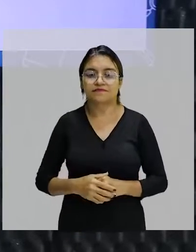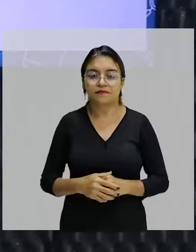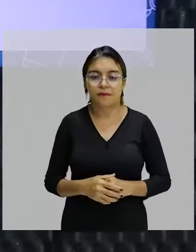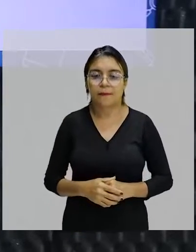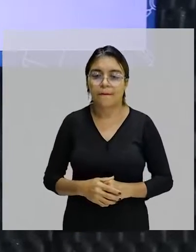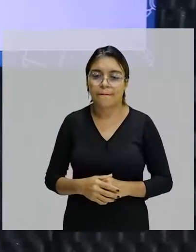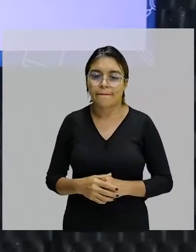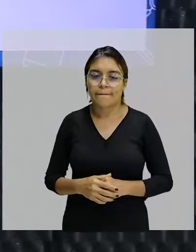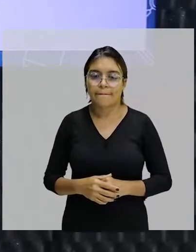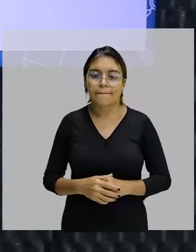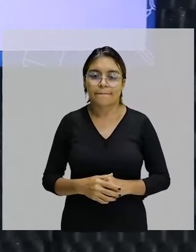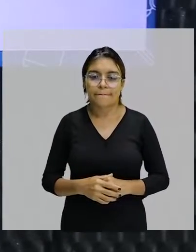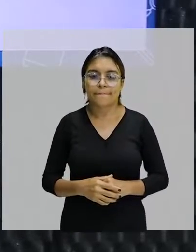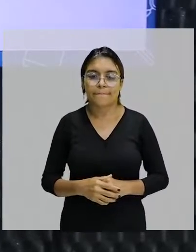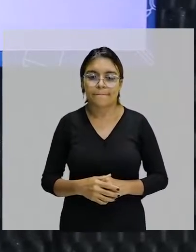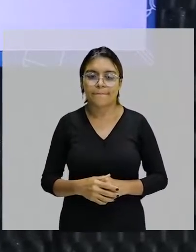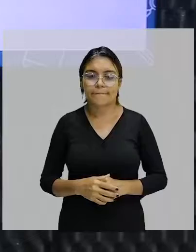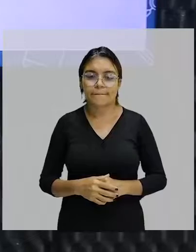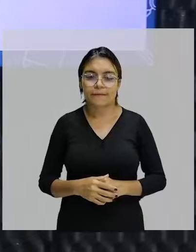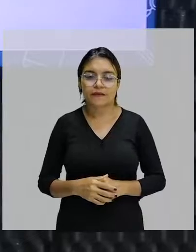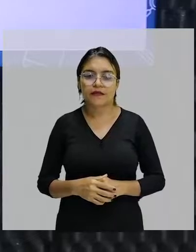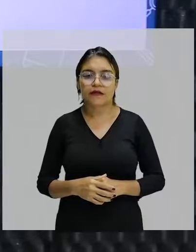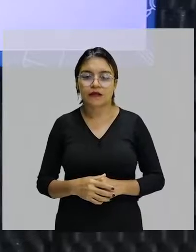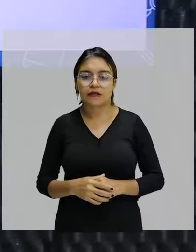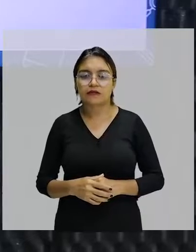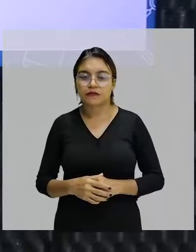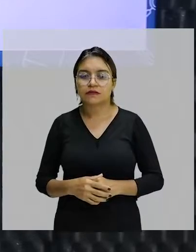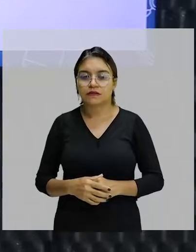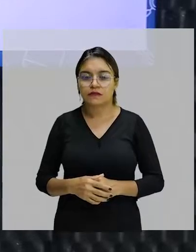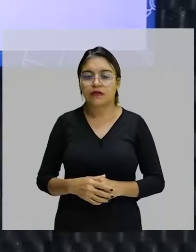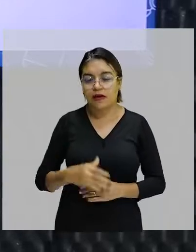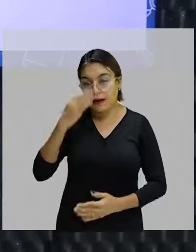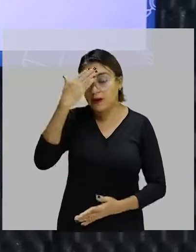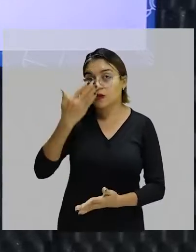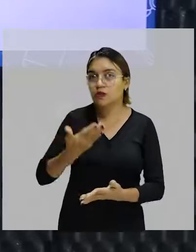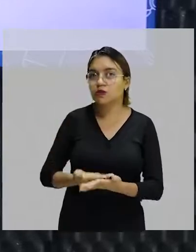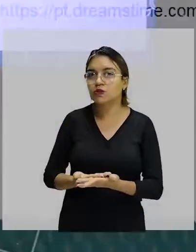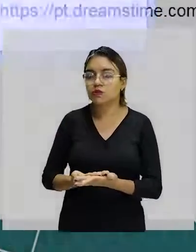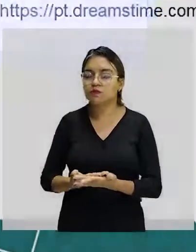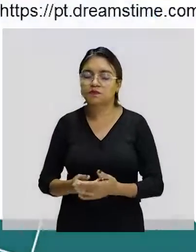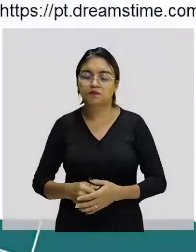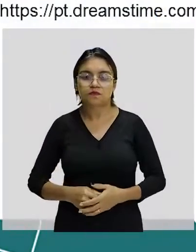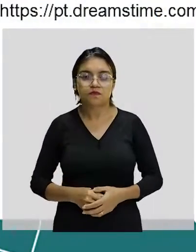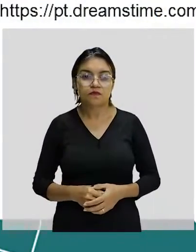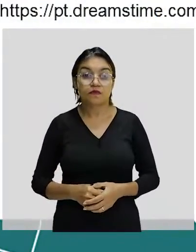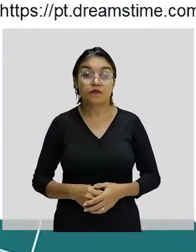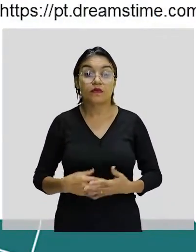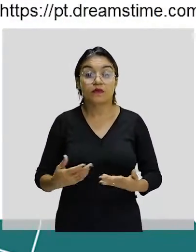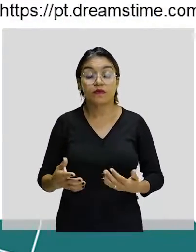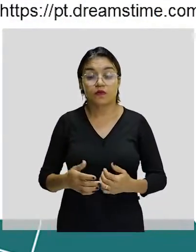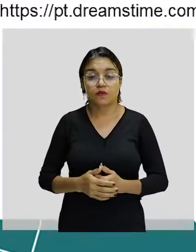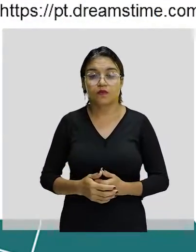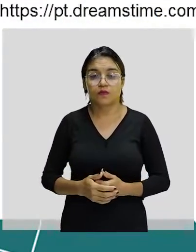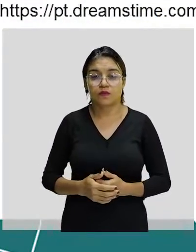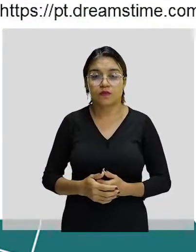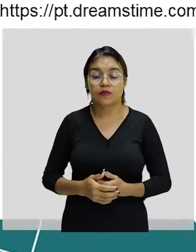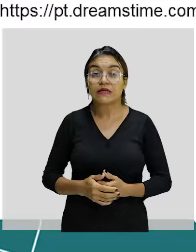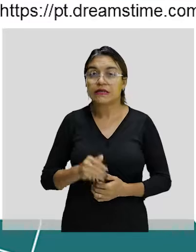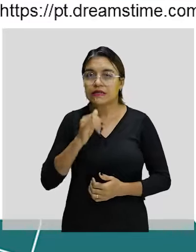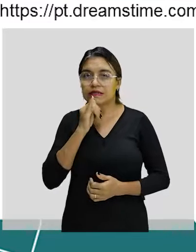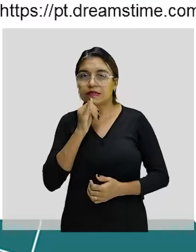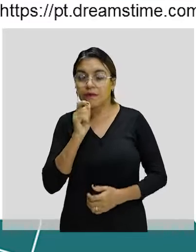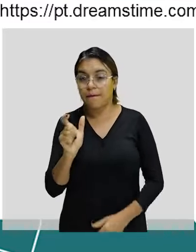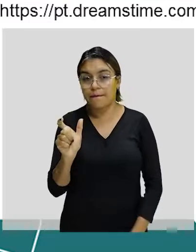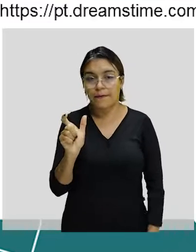considerado pelos Rastafaris, tá? Ele segue essa crença ou essa linha. Sobre Brazilian Jamaica, esse